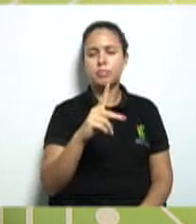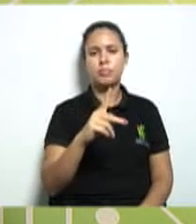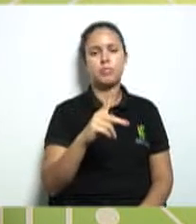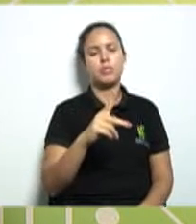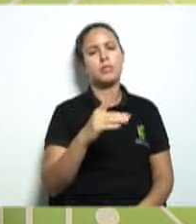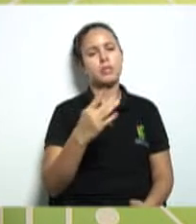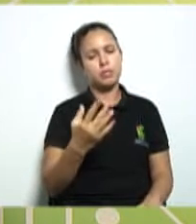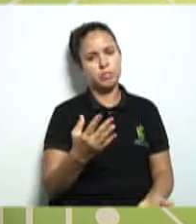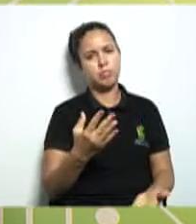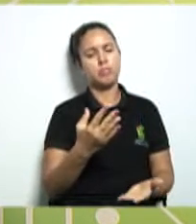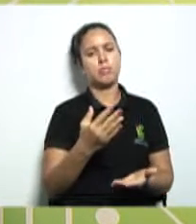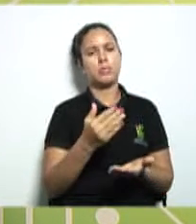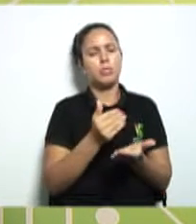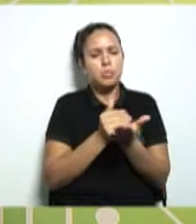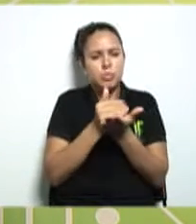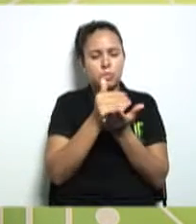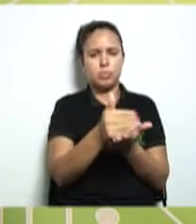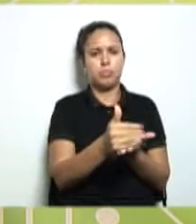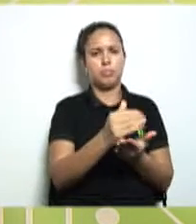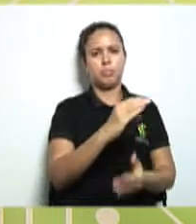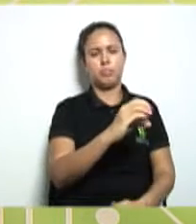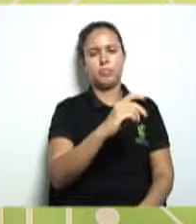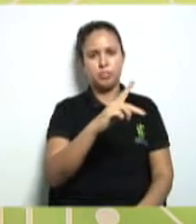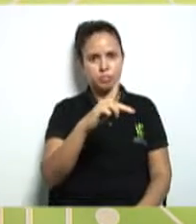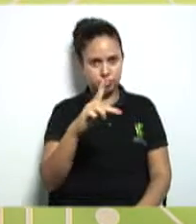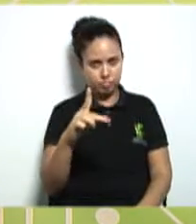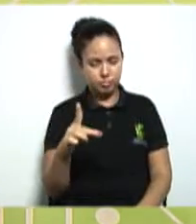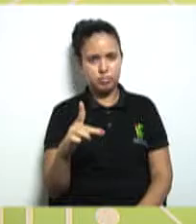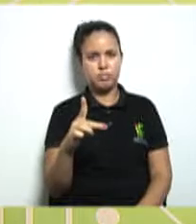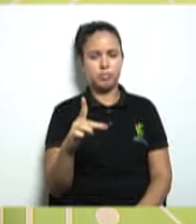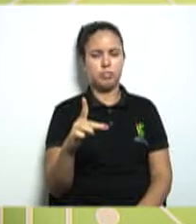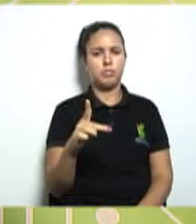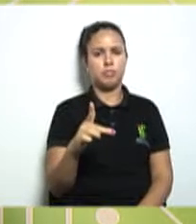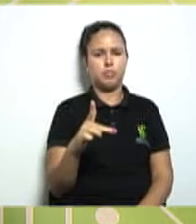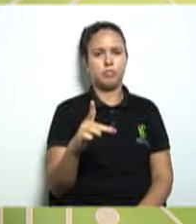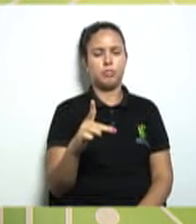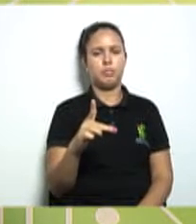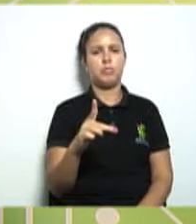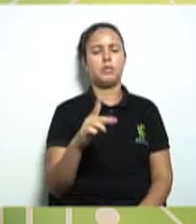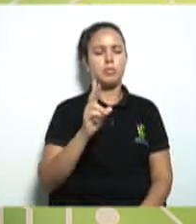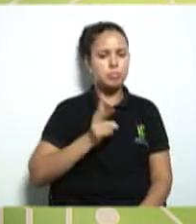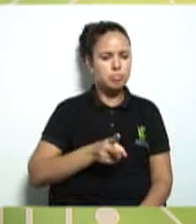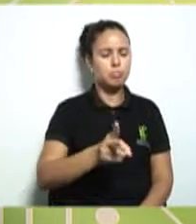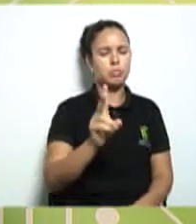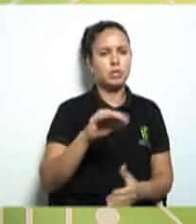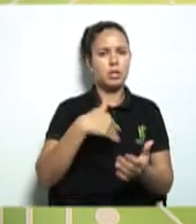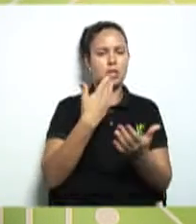que surge o cooperativismo, ou seja, é o ponto de partida